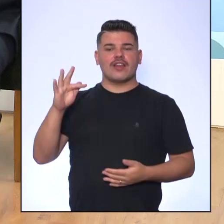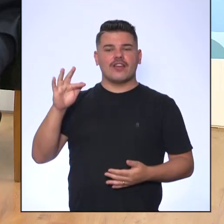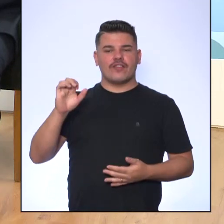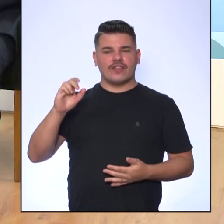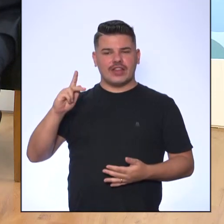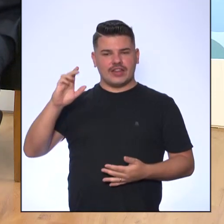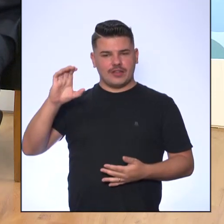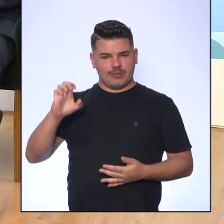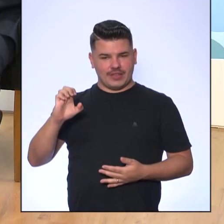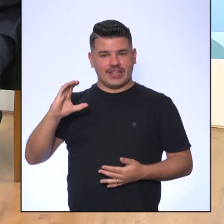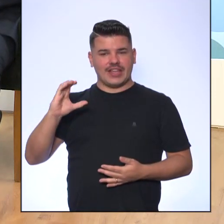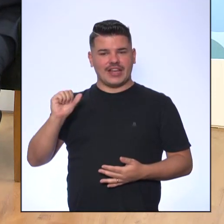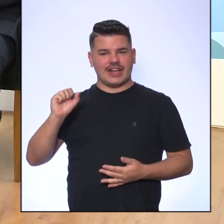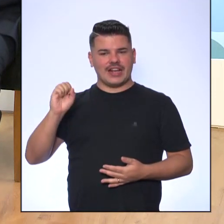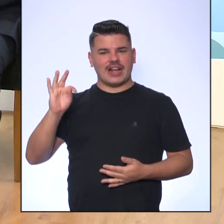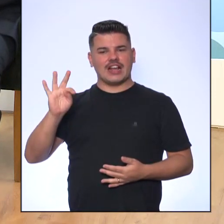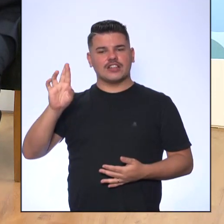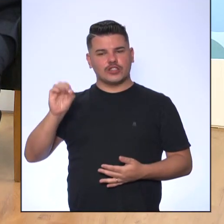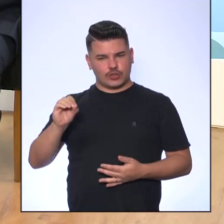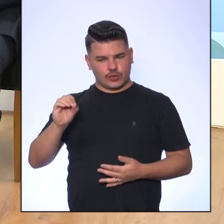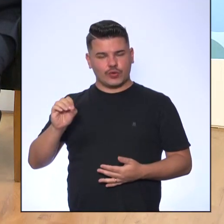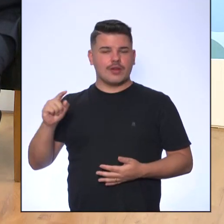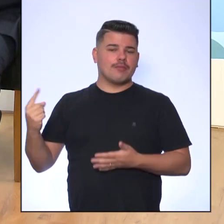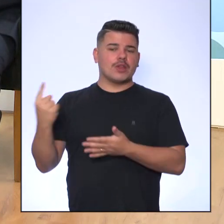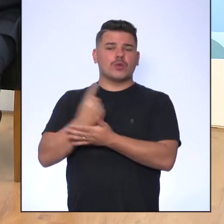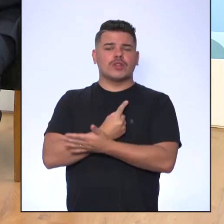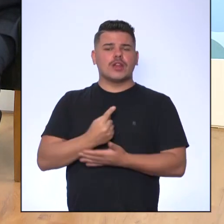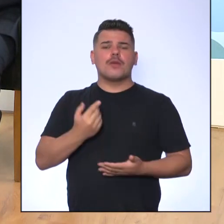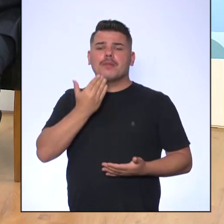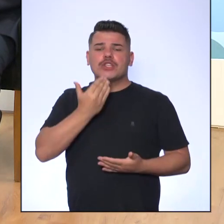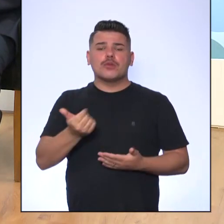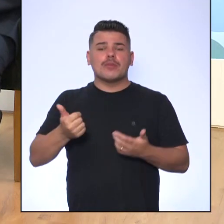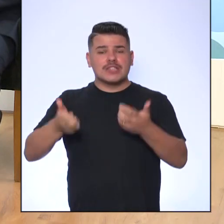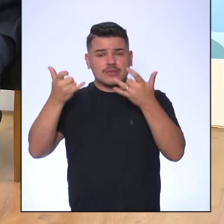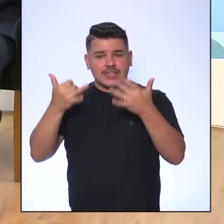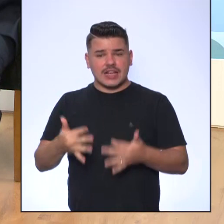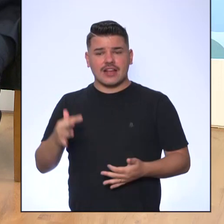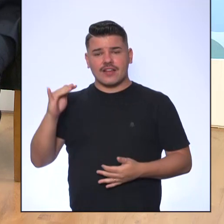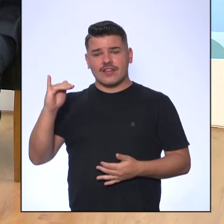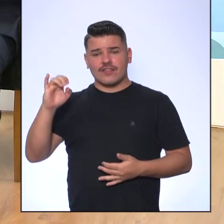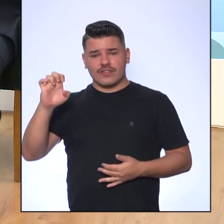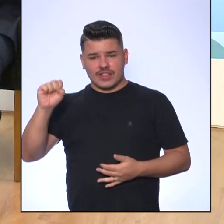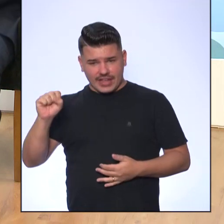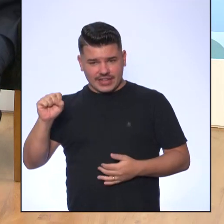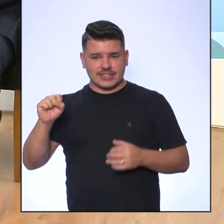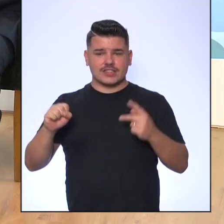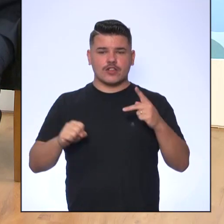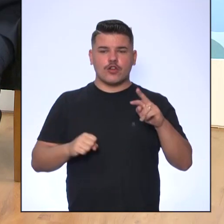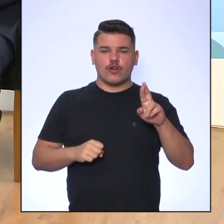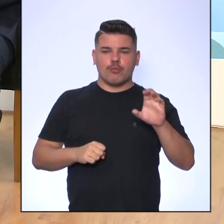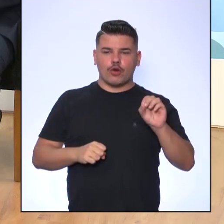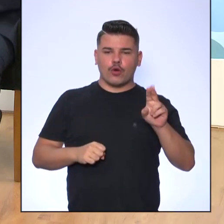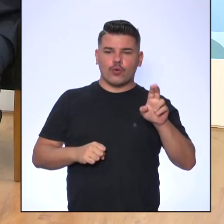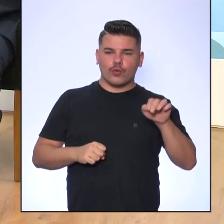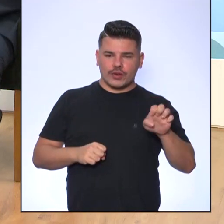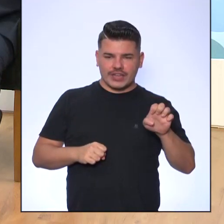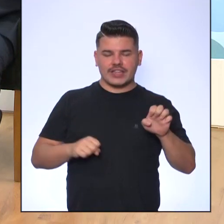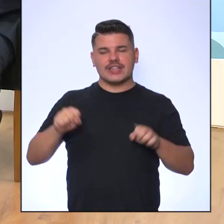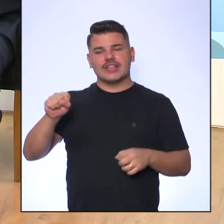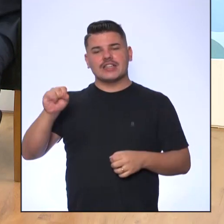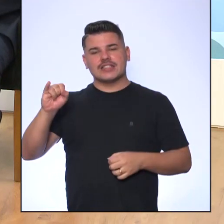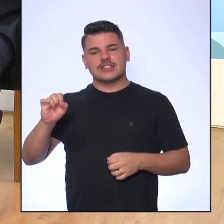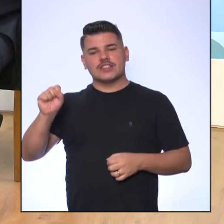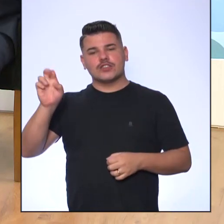também, já tínhamos de outros alunos aqui perguntando, pedindo para explicar FIES ProUni e SISU, essa sopa